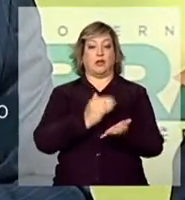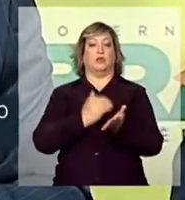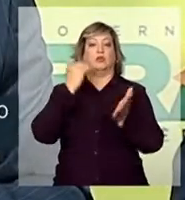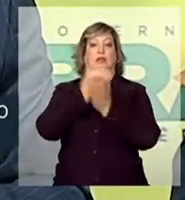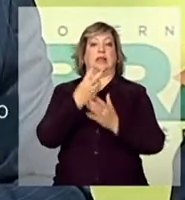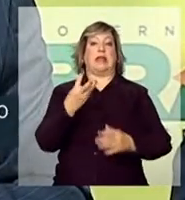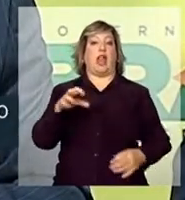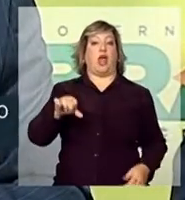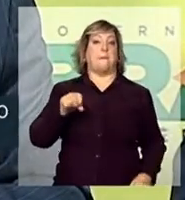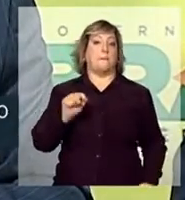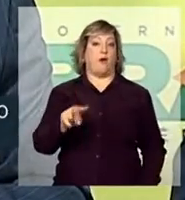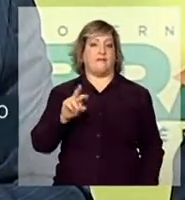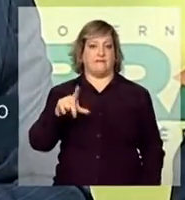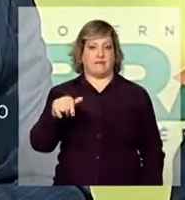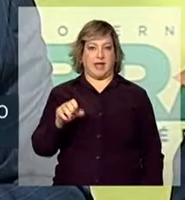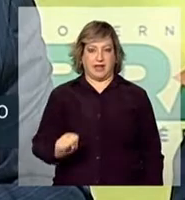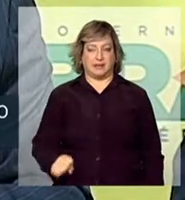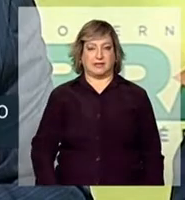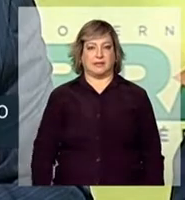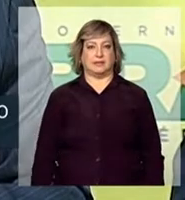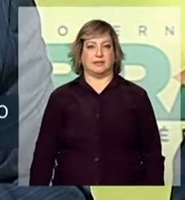39 mil vagas